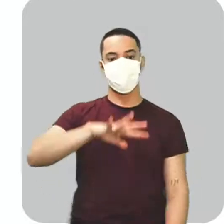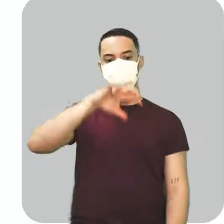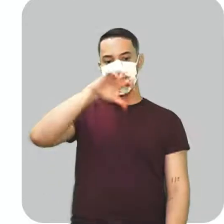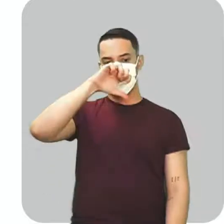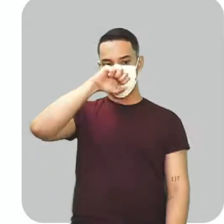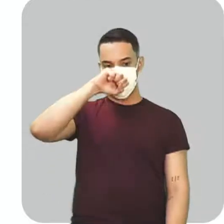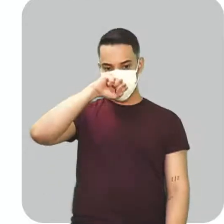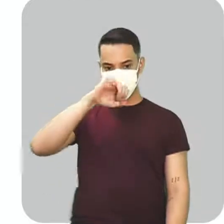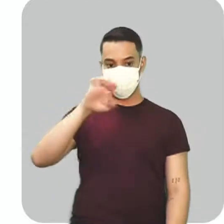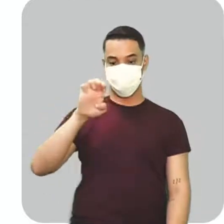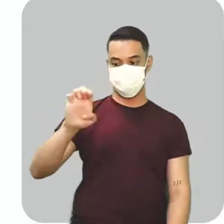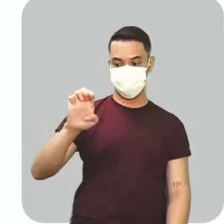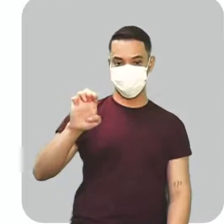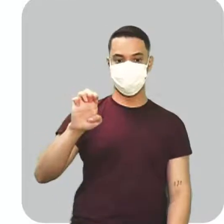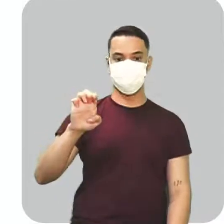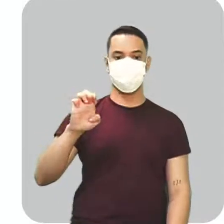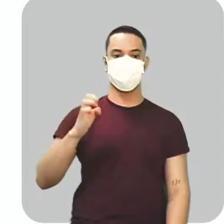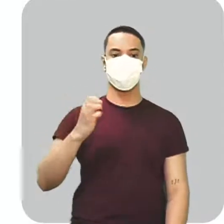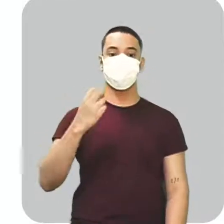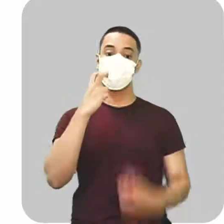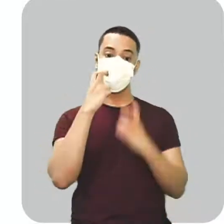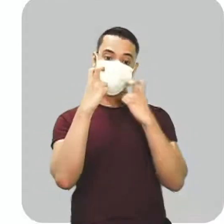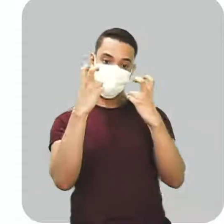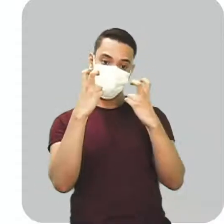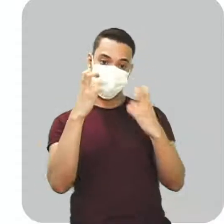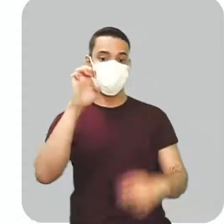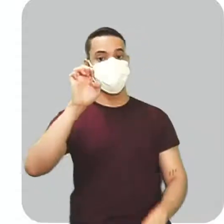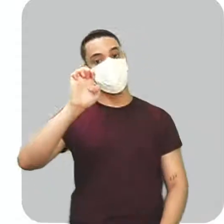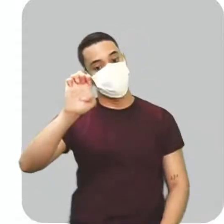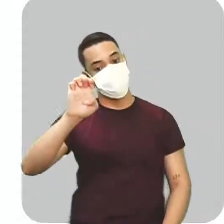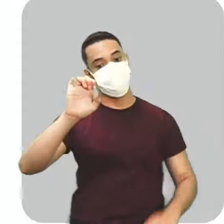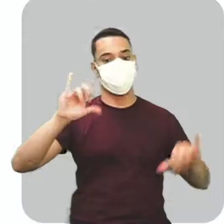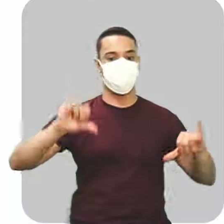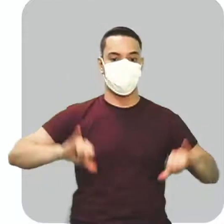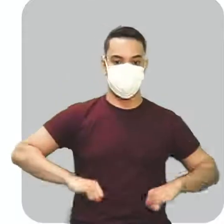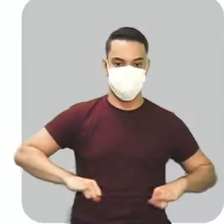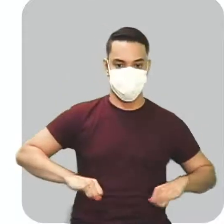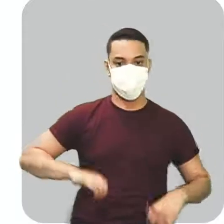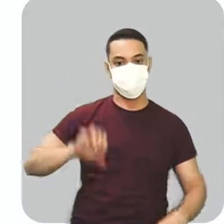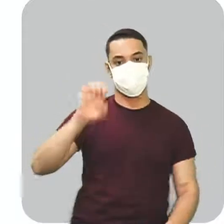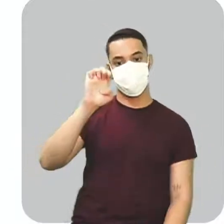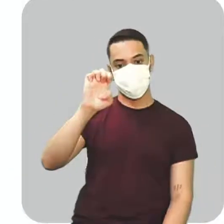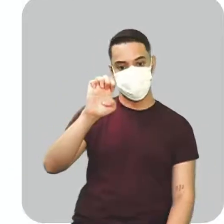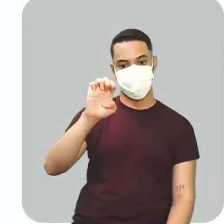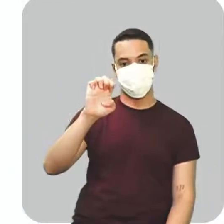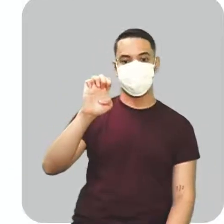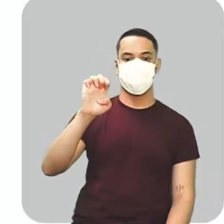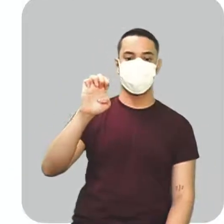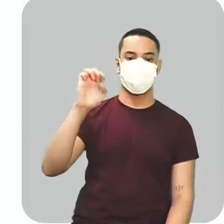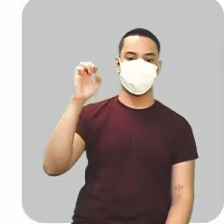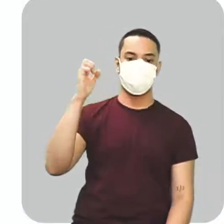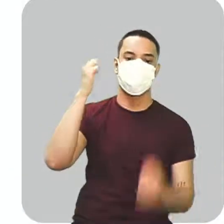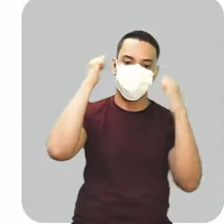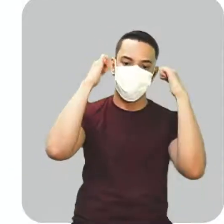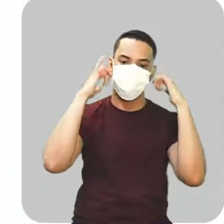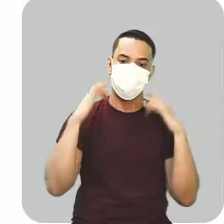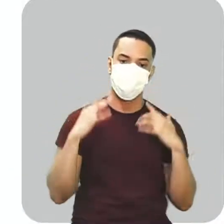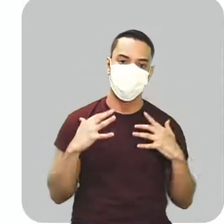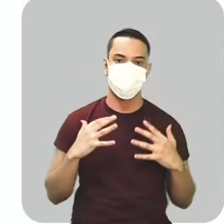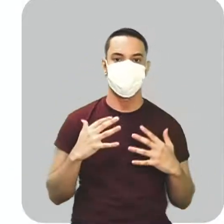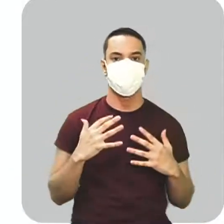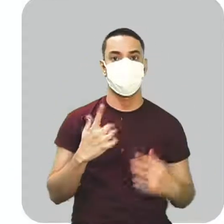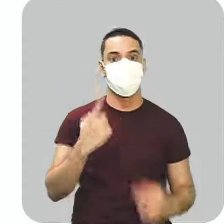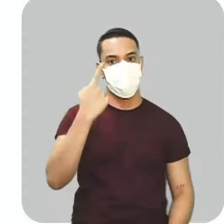e geme, e sofre, e sua. Olha só a